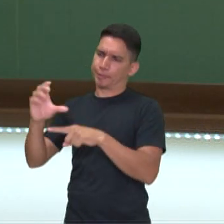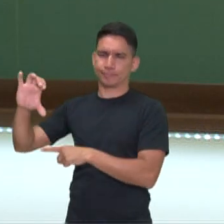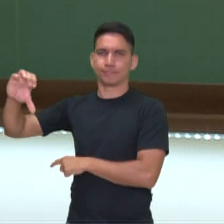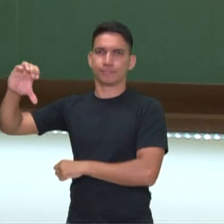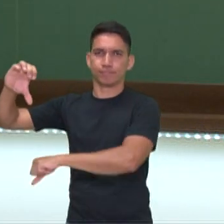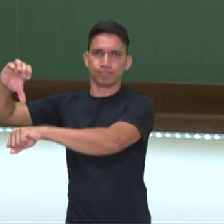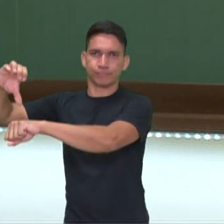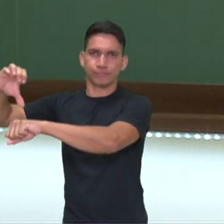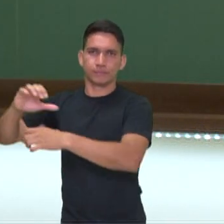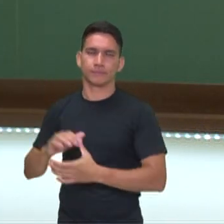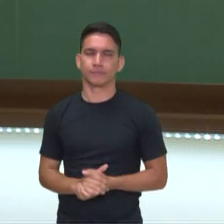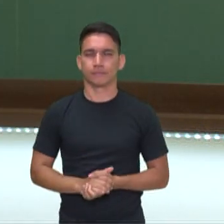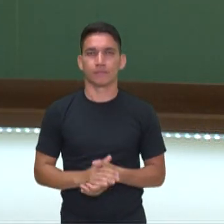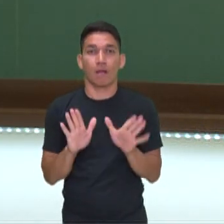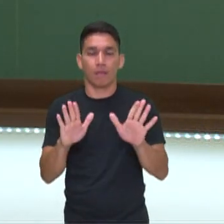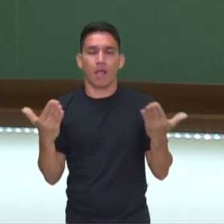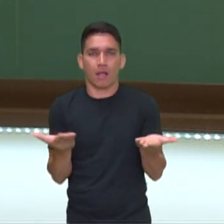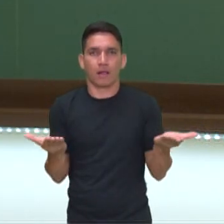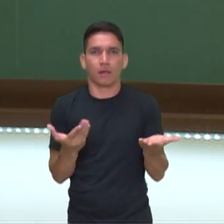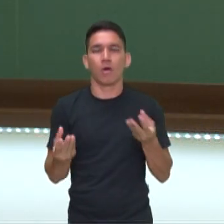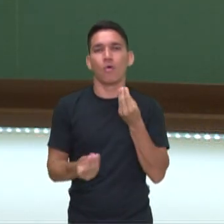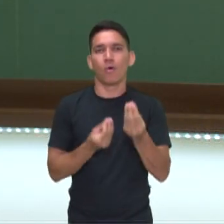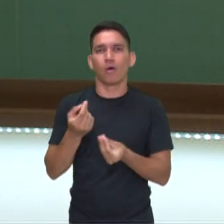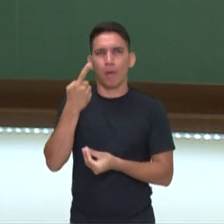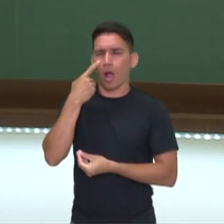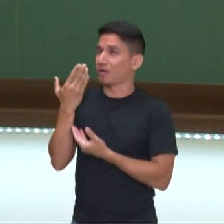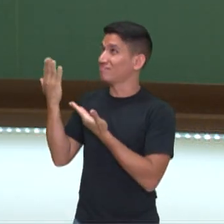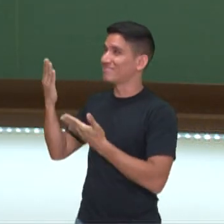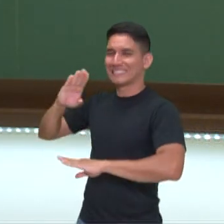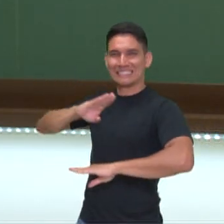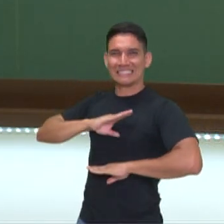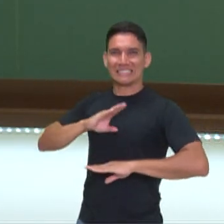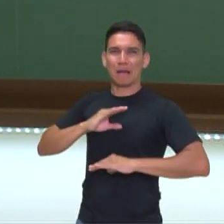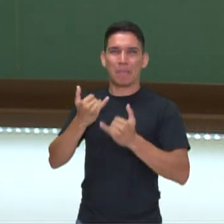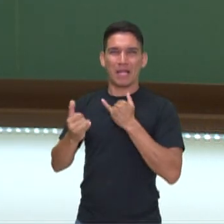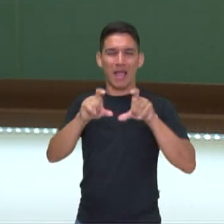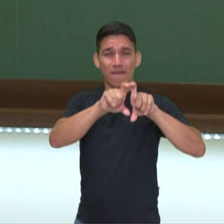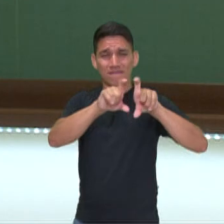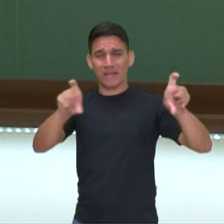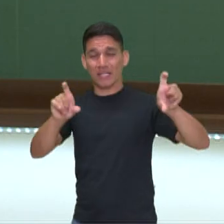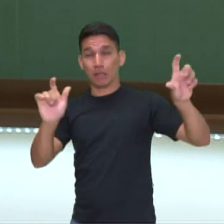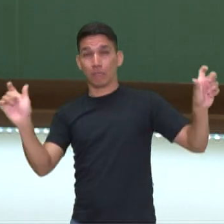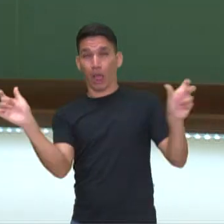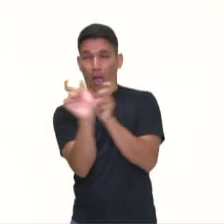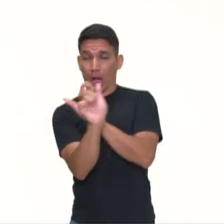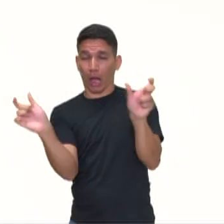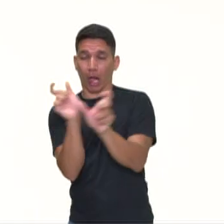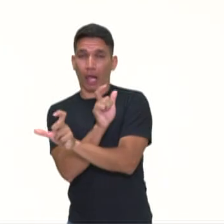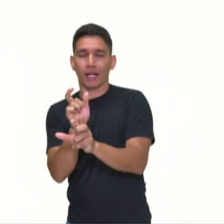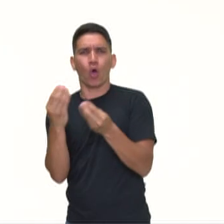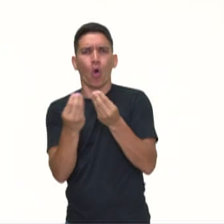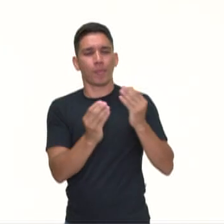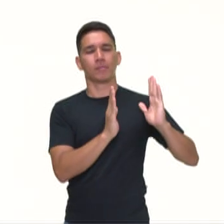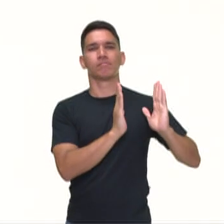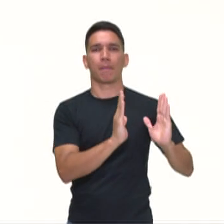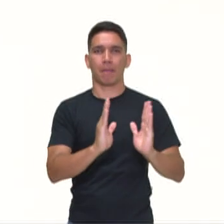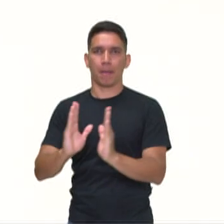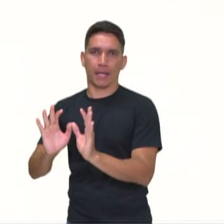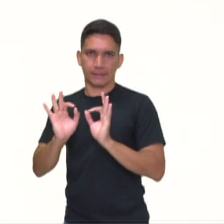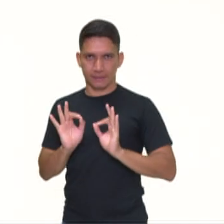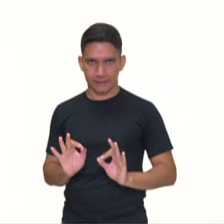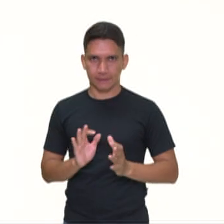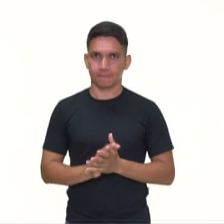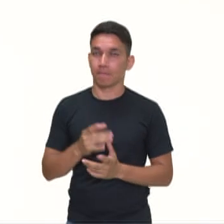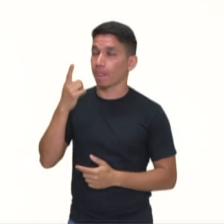Agora, nós temos a situação aqui que vocês vão desembaralhar a frase. Então, unscramble the sentence. Por